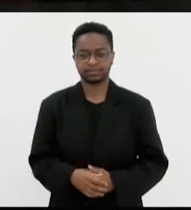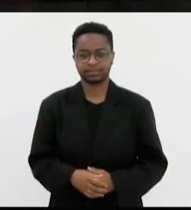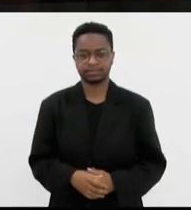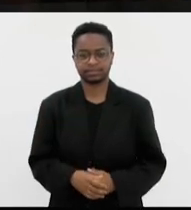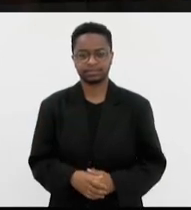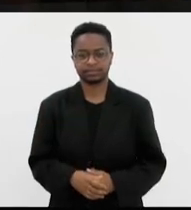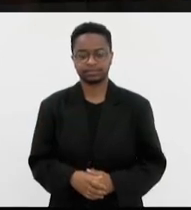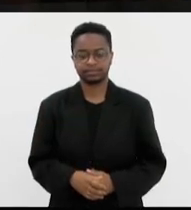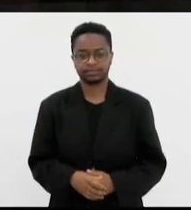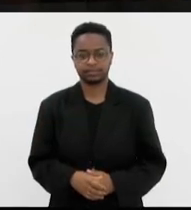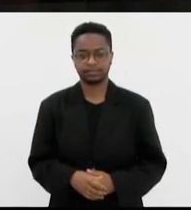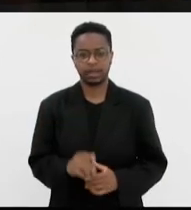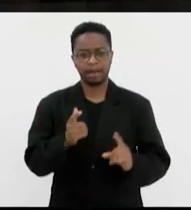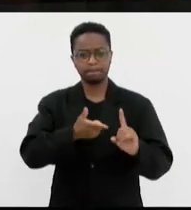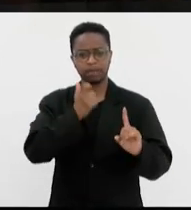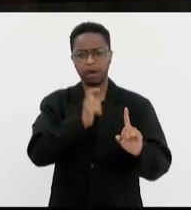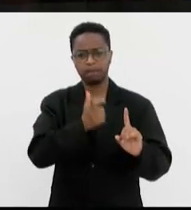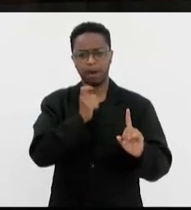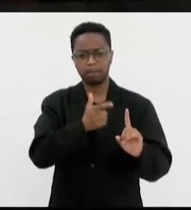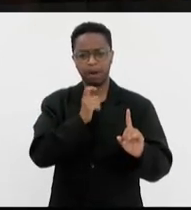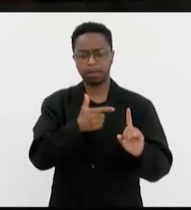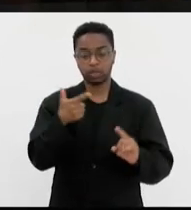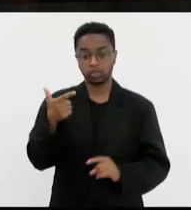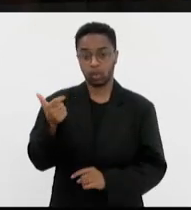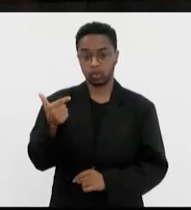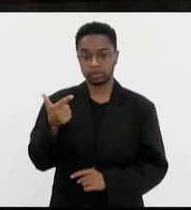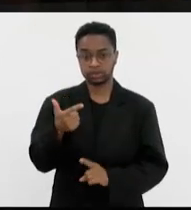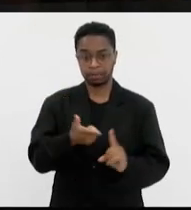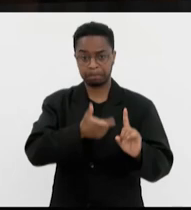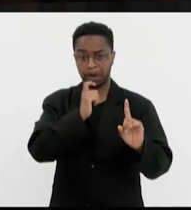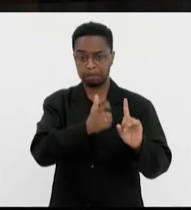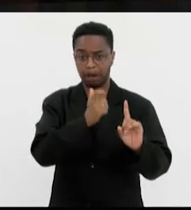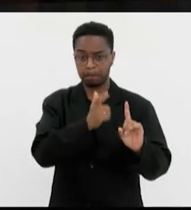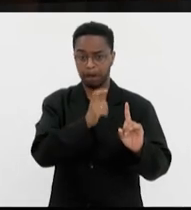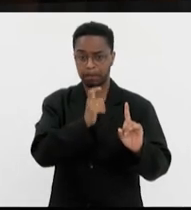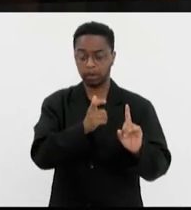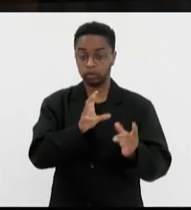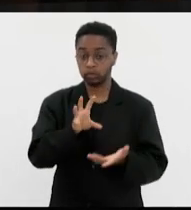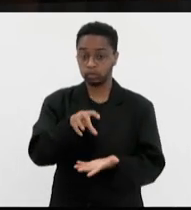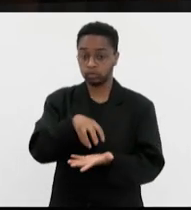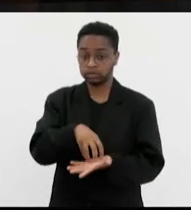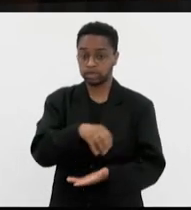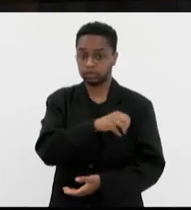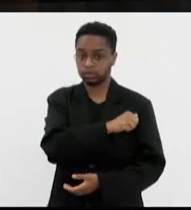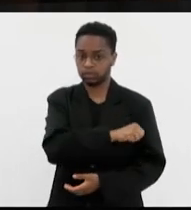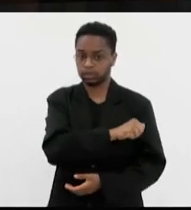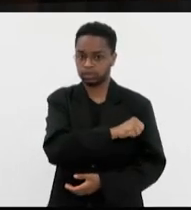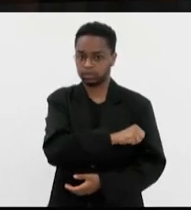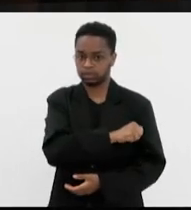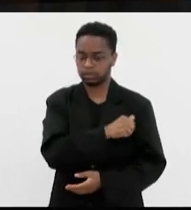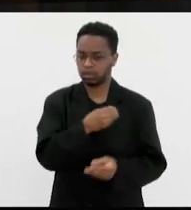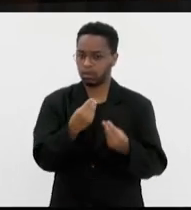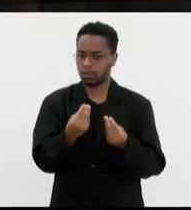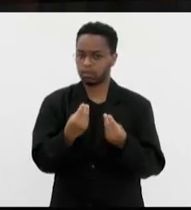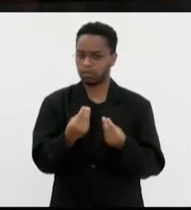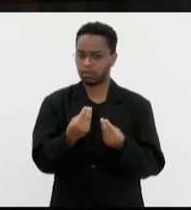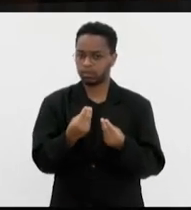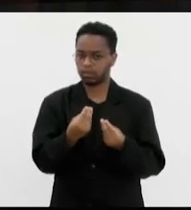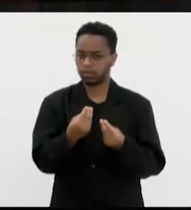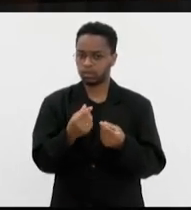com uma dúzia de tiros no centro da cidade, num